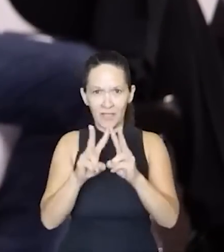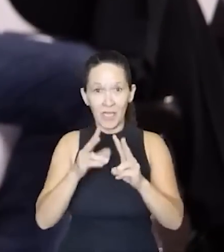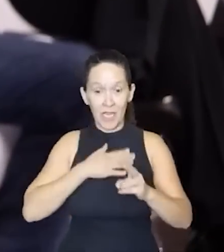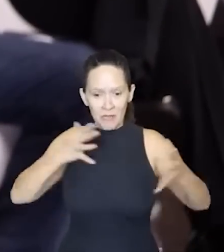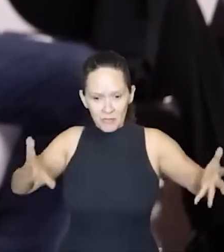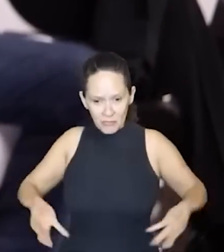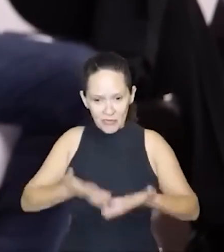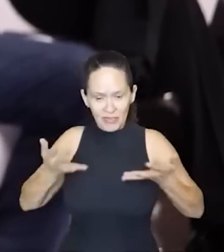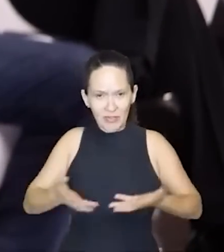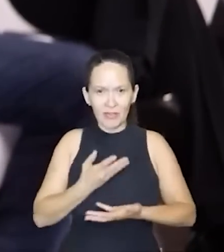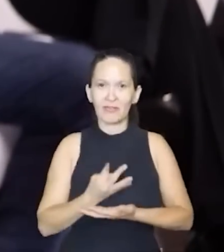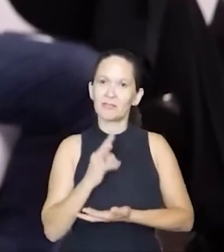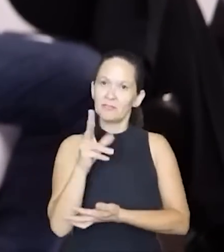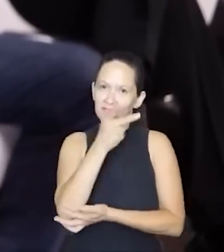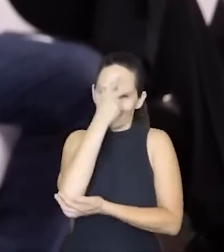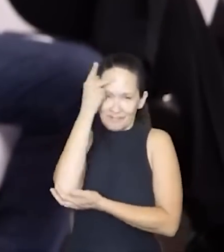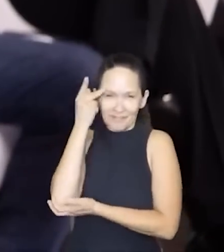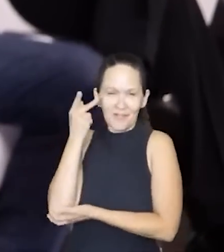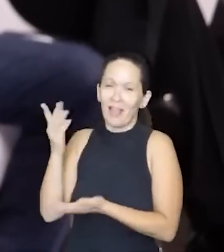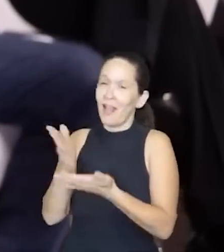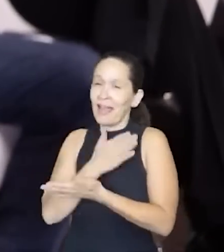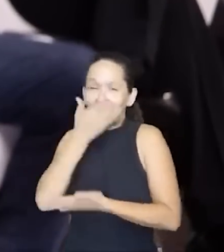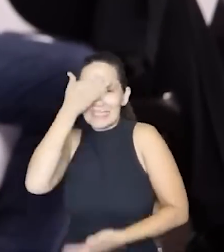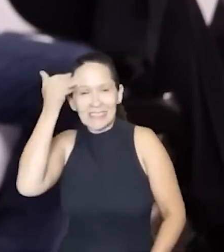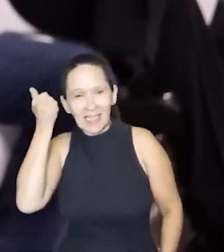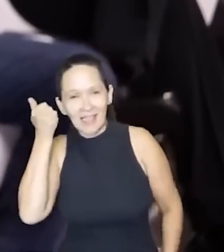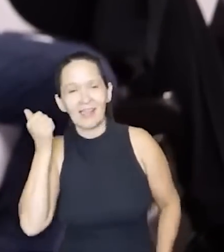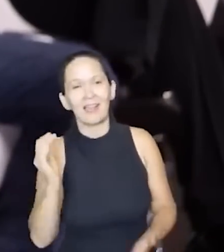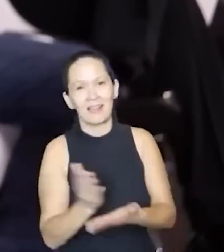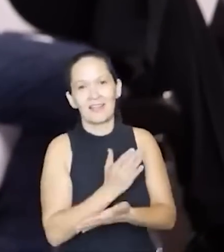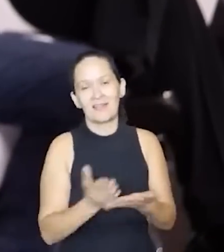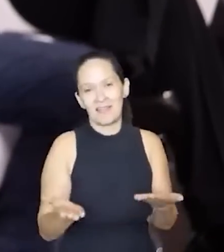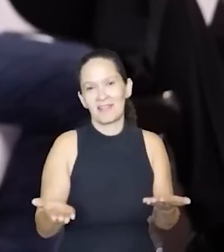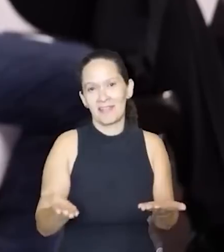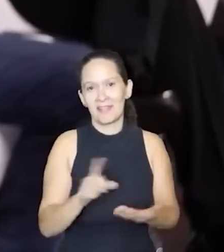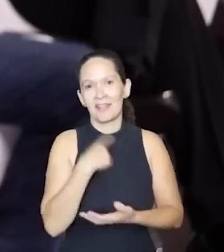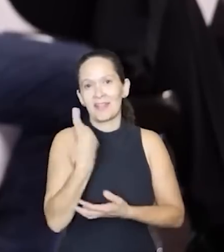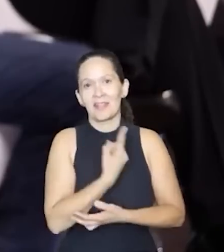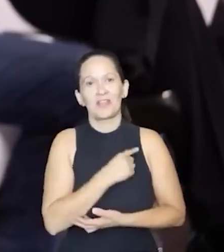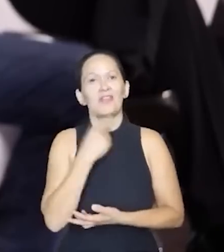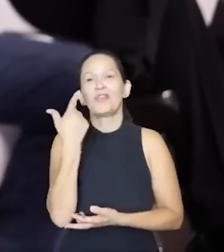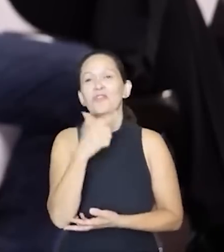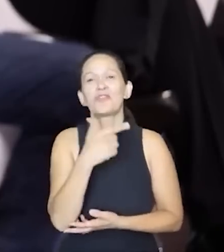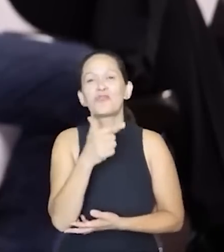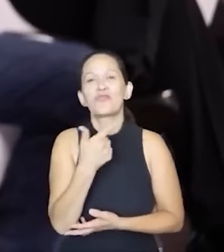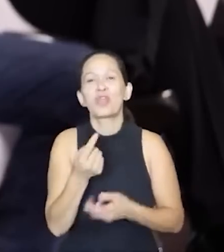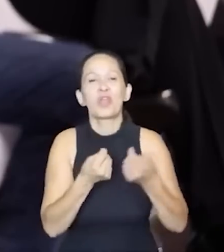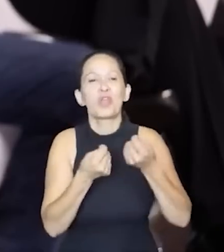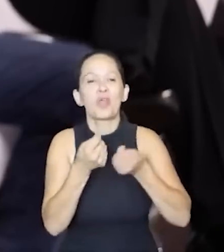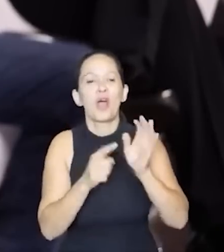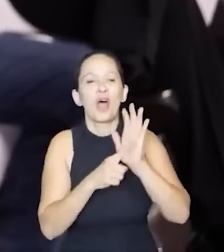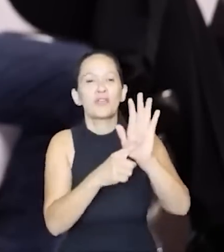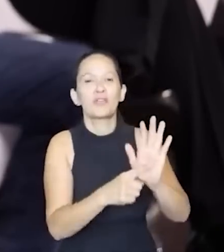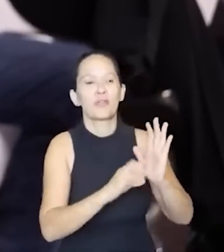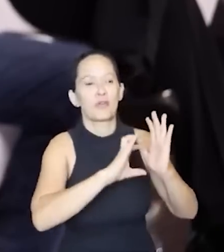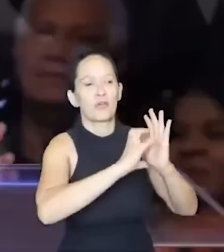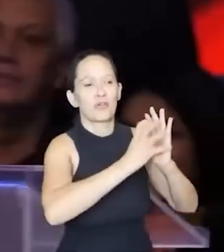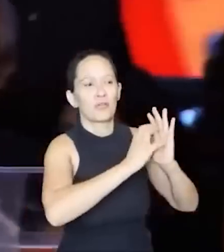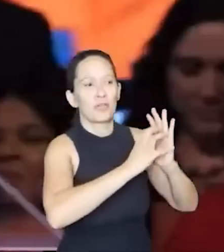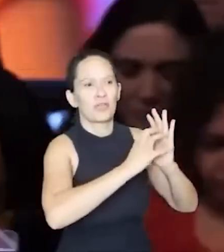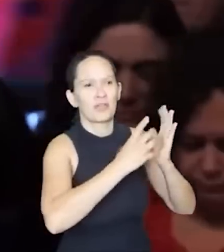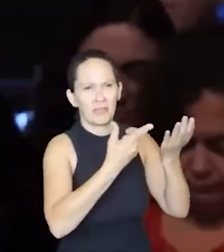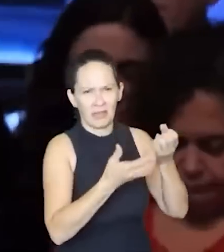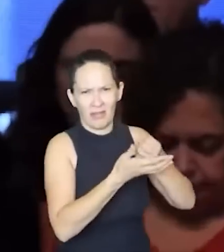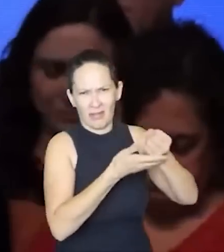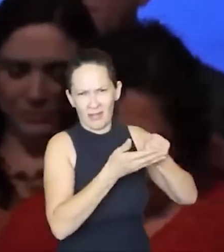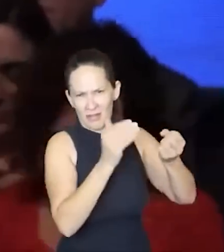para muita gente que às vezes esquece de que a gente não tem que contribuir com o nosso partido porque tem o fundo partidário, porque